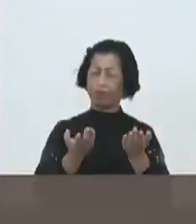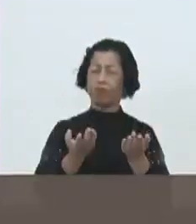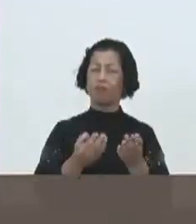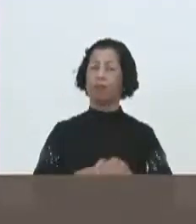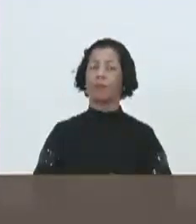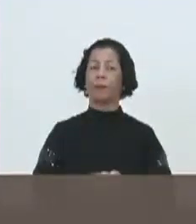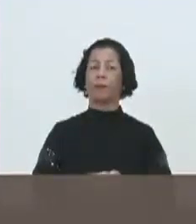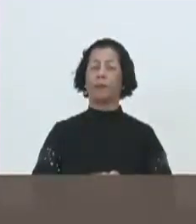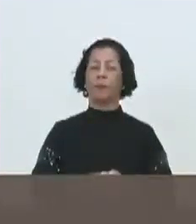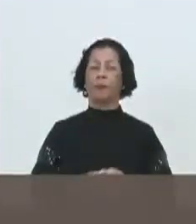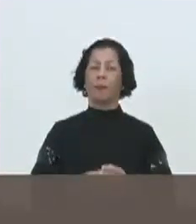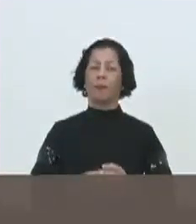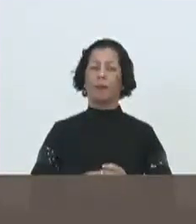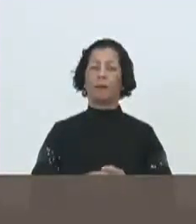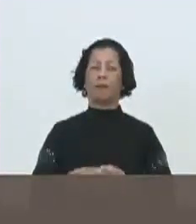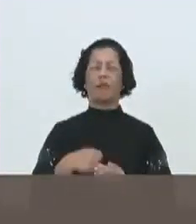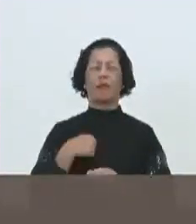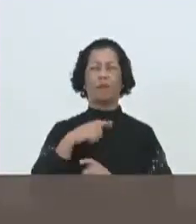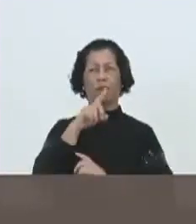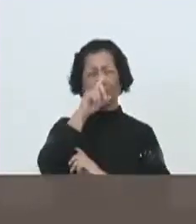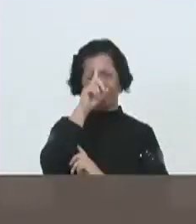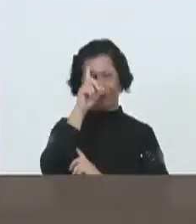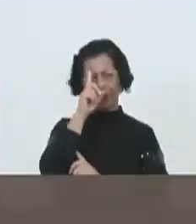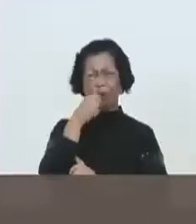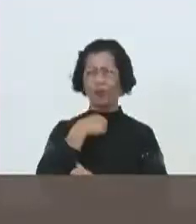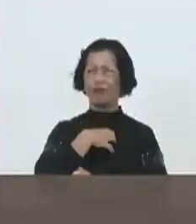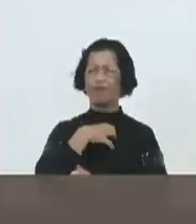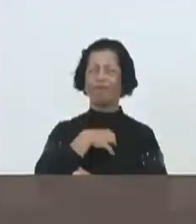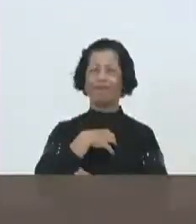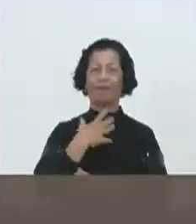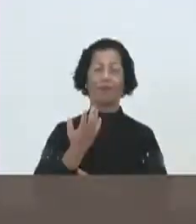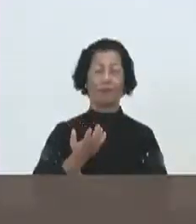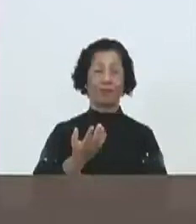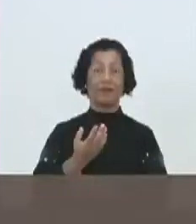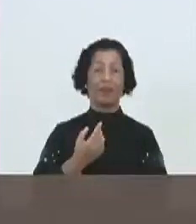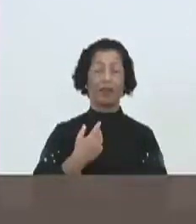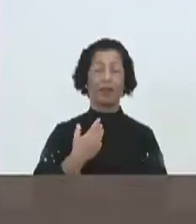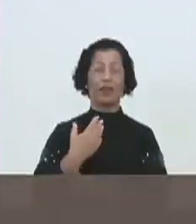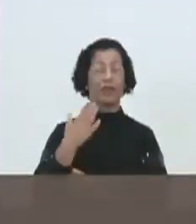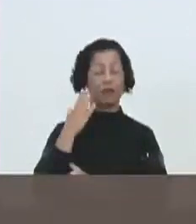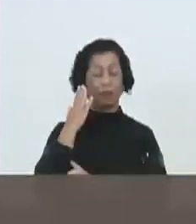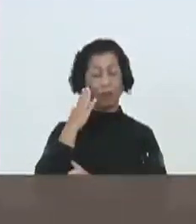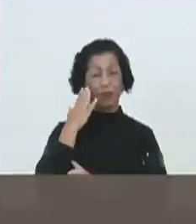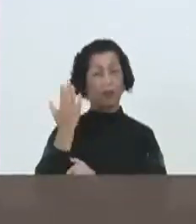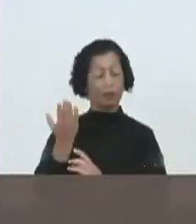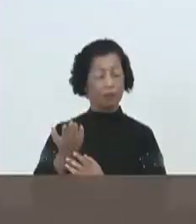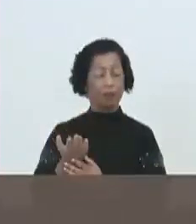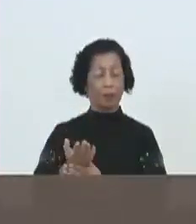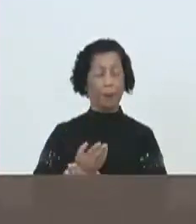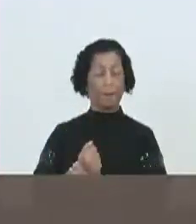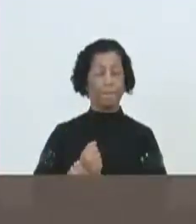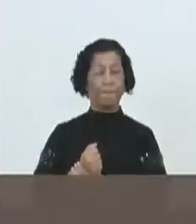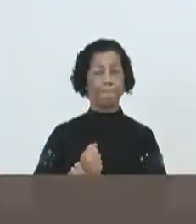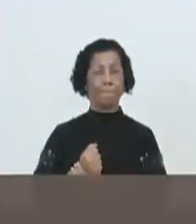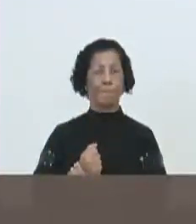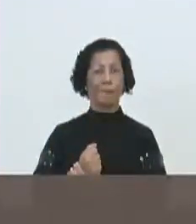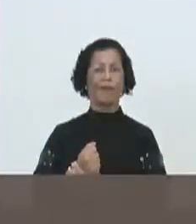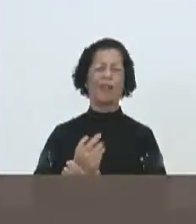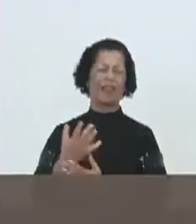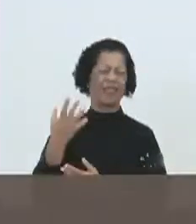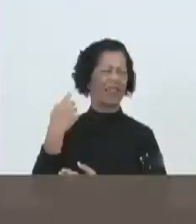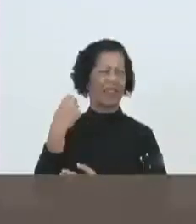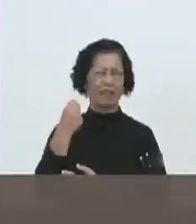né é uma dúvida muito grande eu não tenho dúvida em relação à questão eh dos